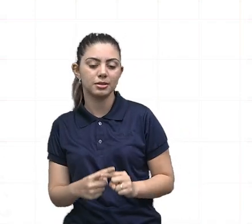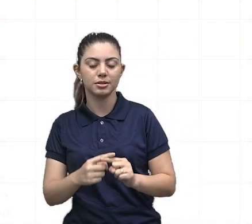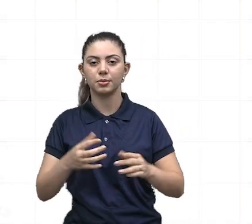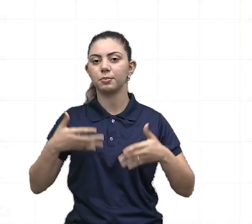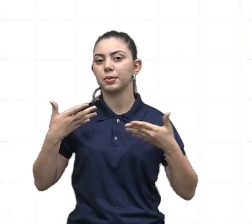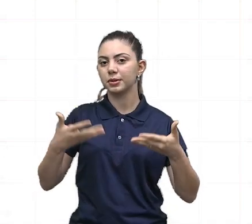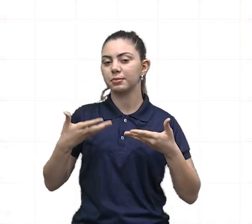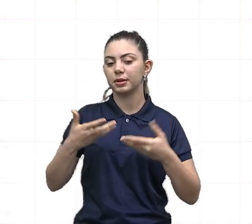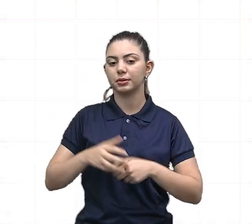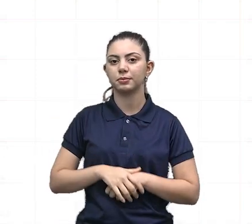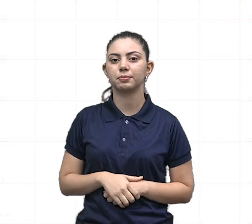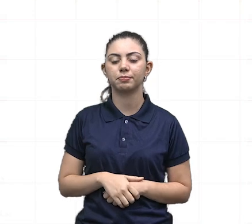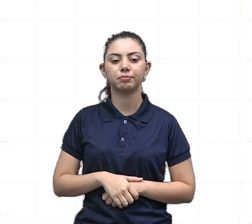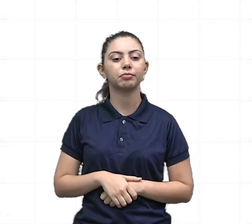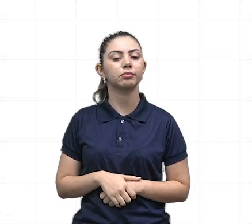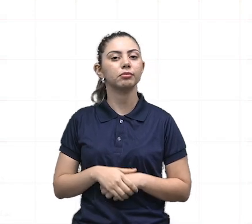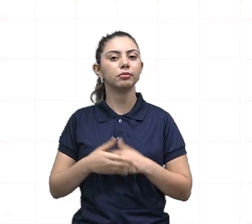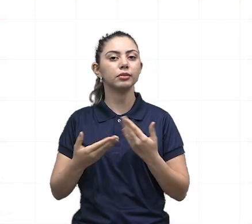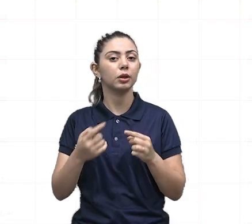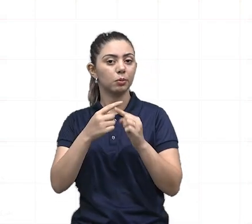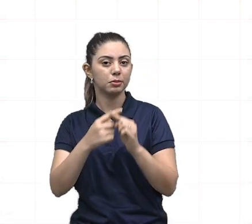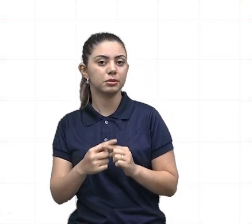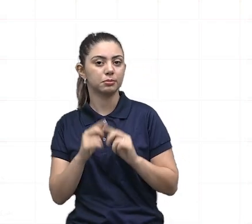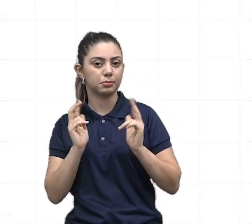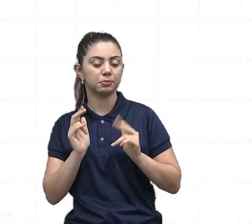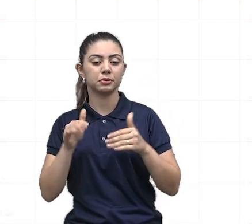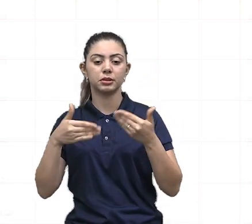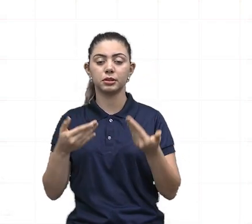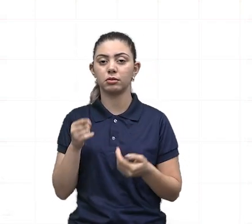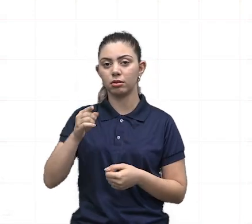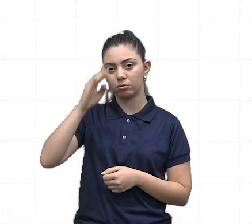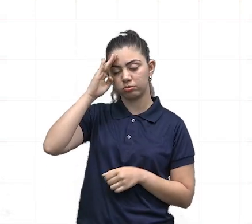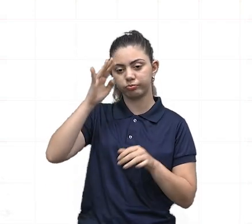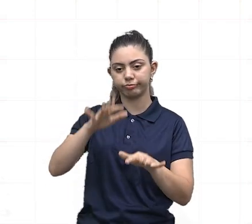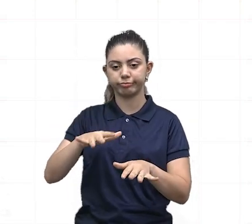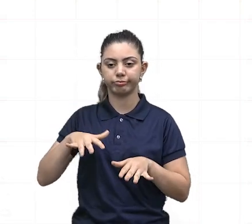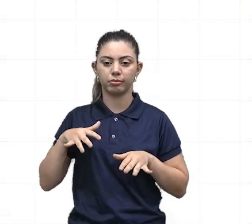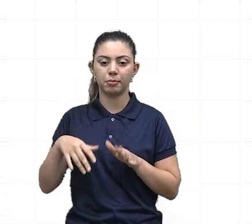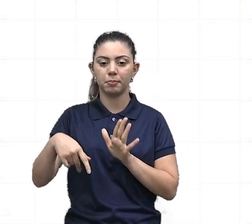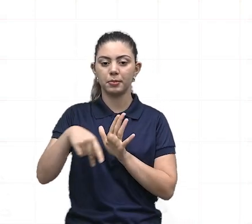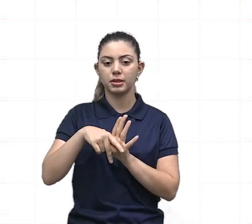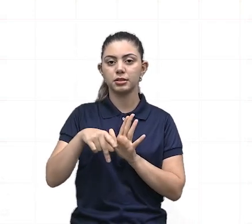diversão. Então, geralmente, os cavaleiros, eles pertenciam